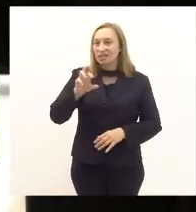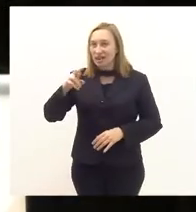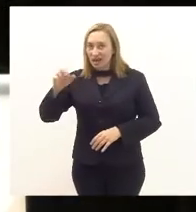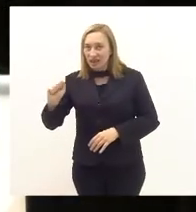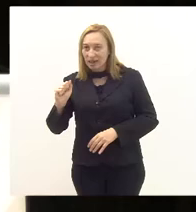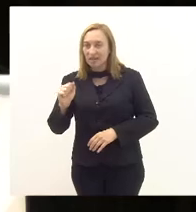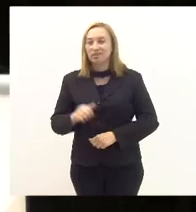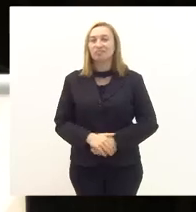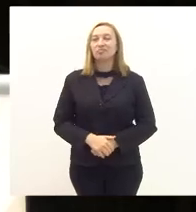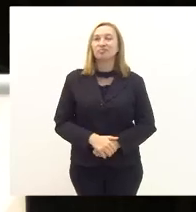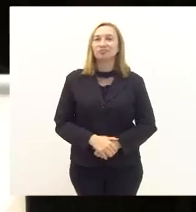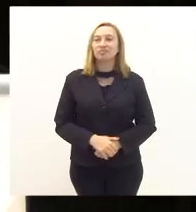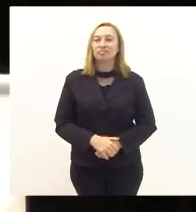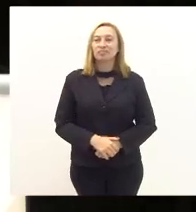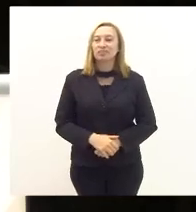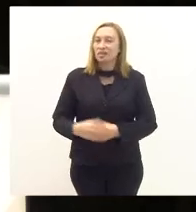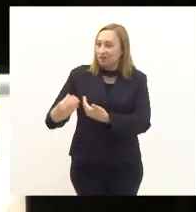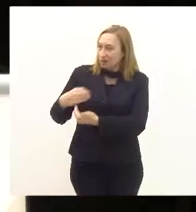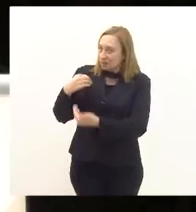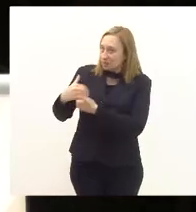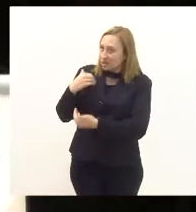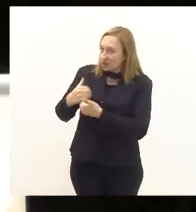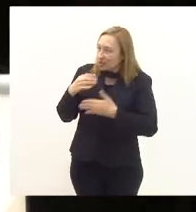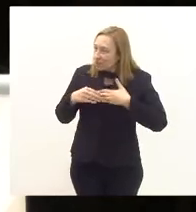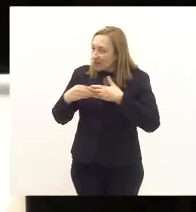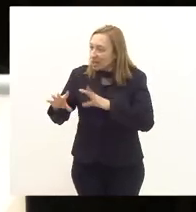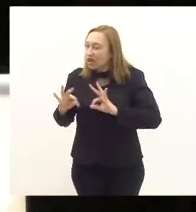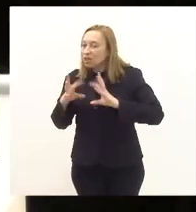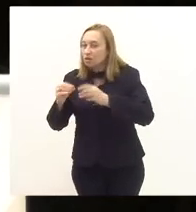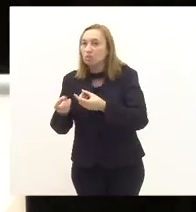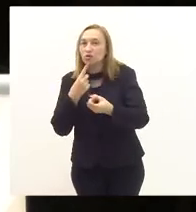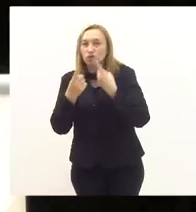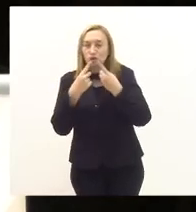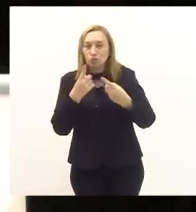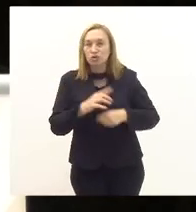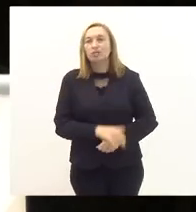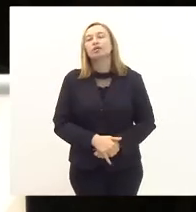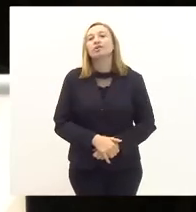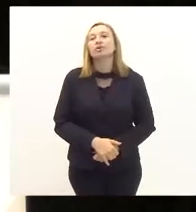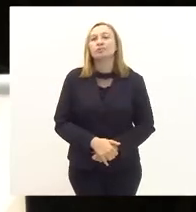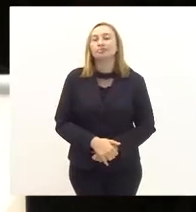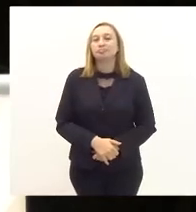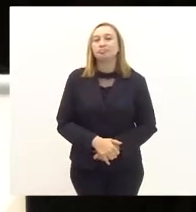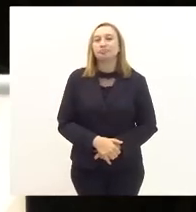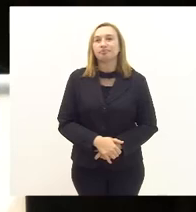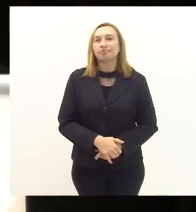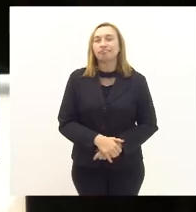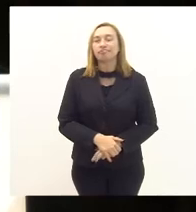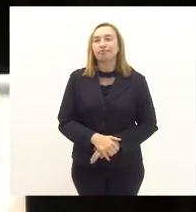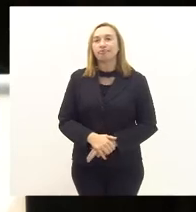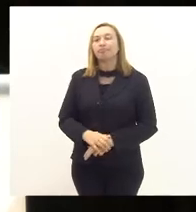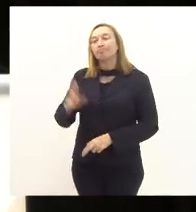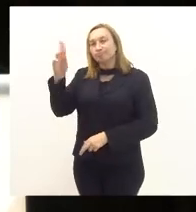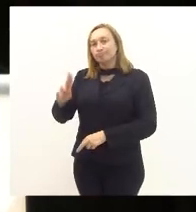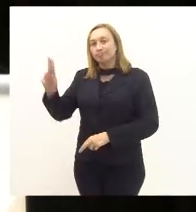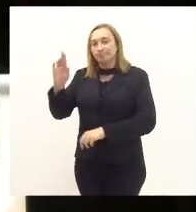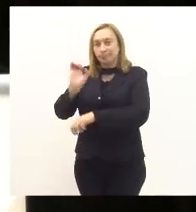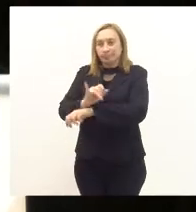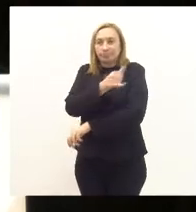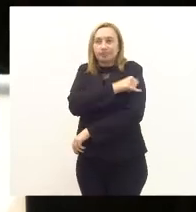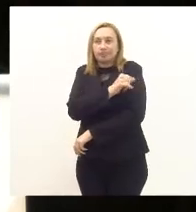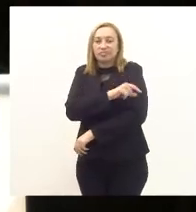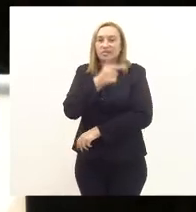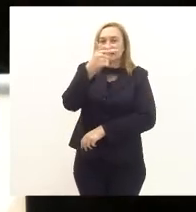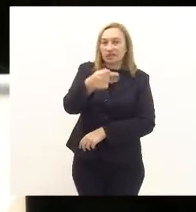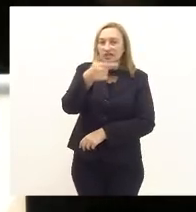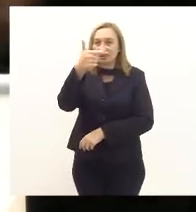quem me orienta e me direciona nesse debate. A Universidade do Estado do Rio de Janeiro completa